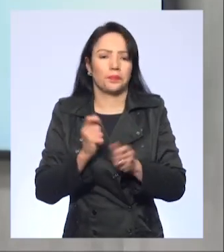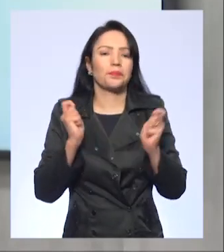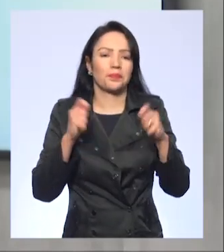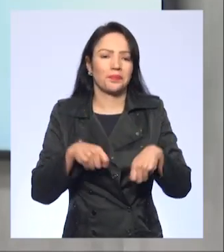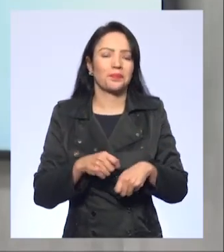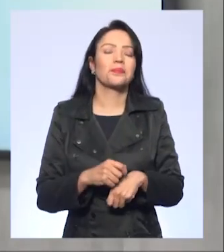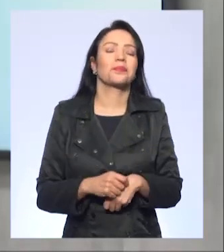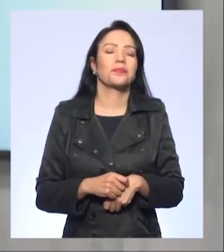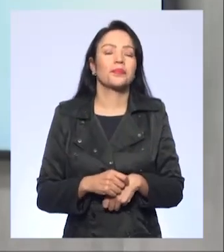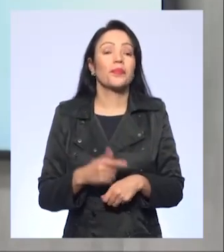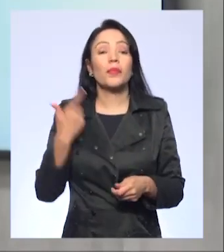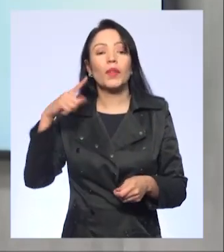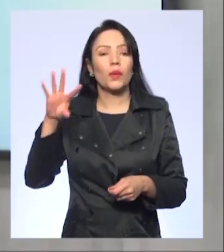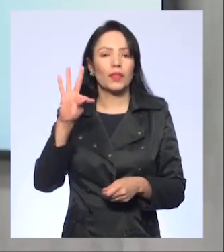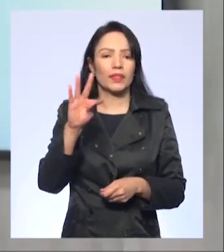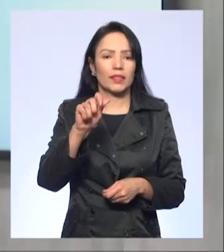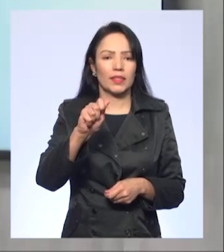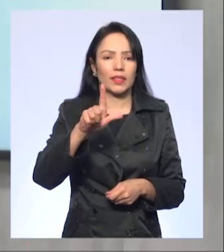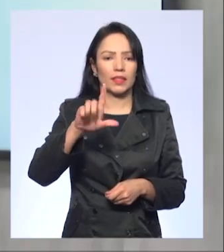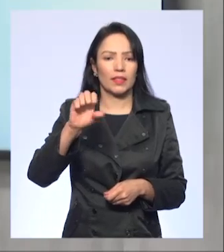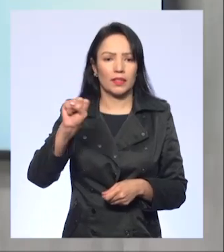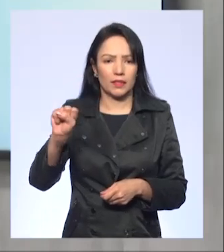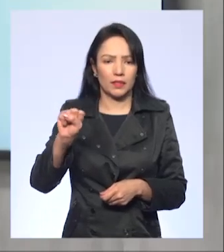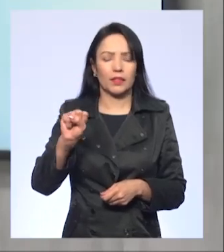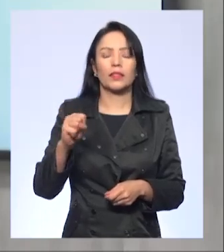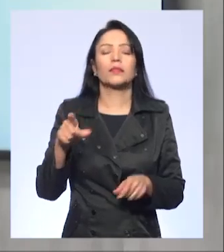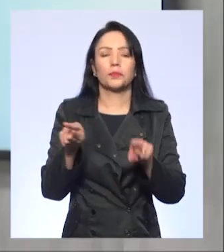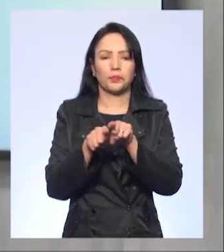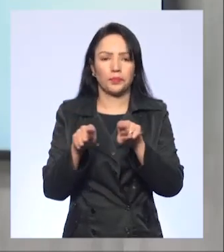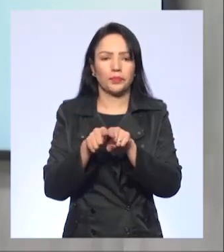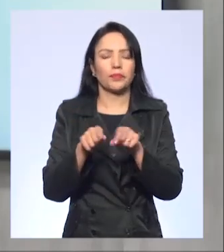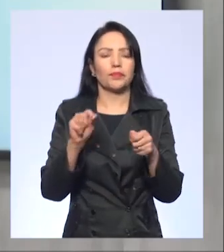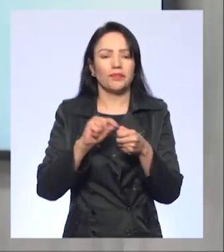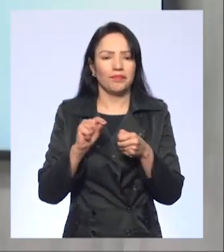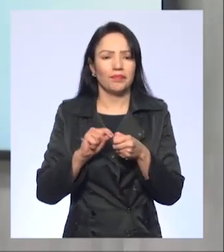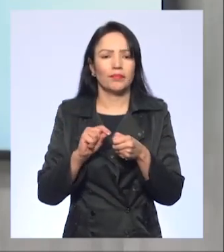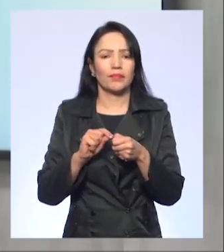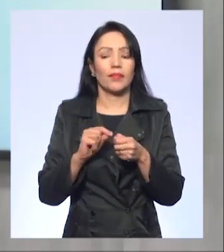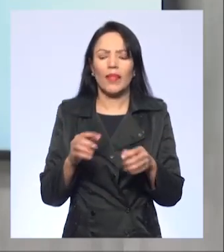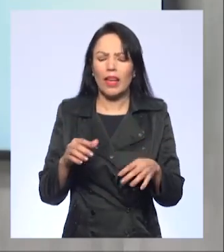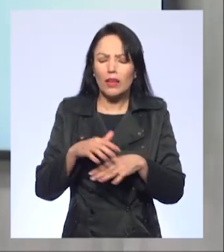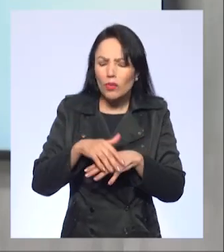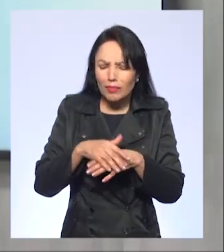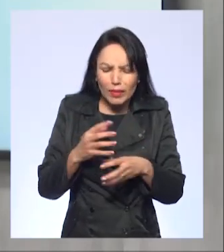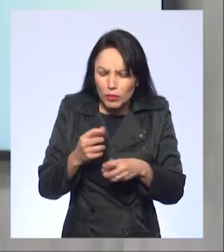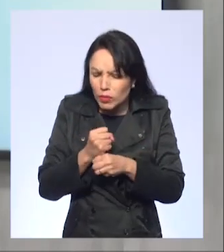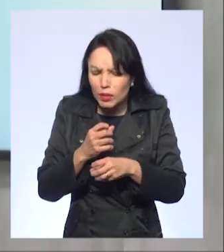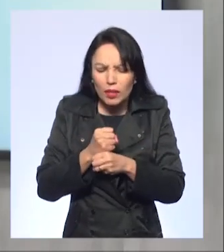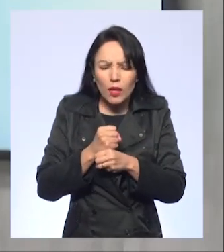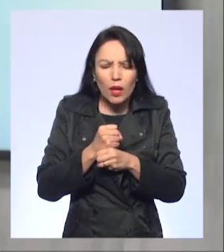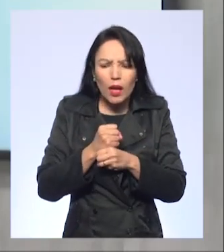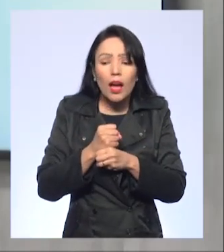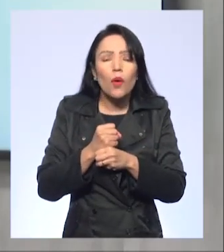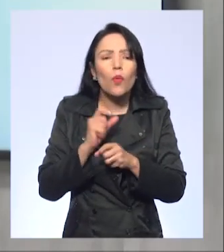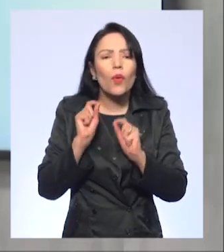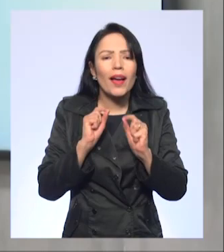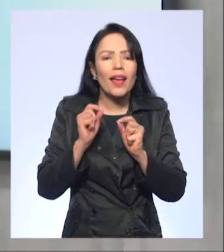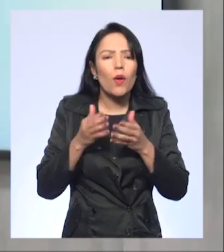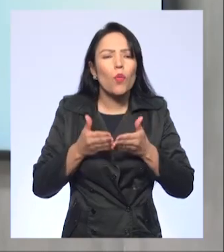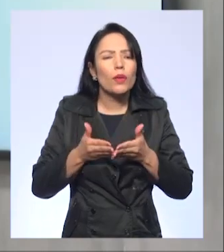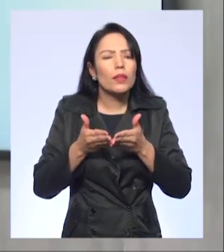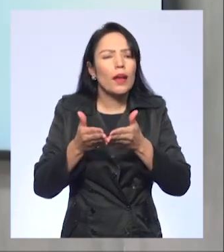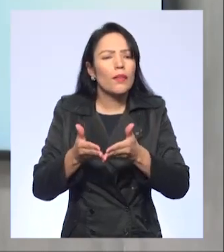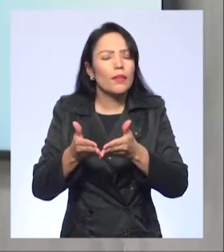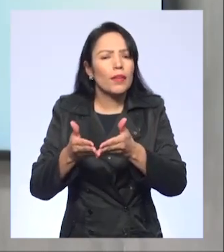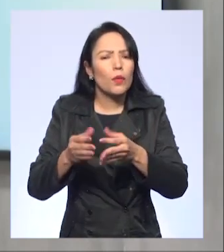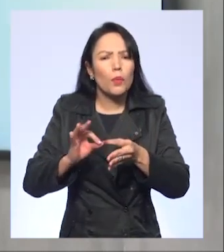muito legal que o Tales é atribuído a ele também é o cálculo da distância que os navios estavam em alto